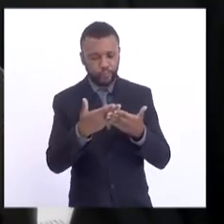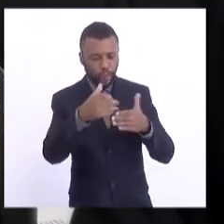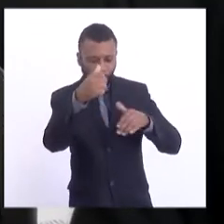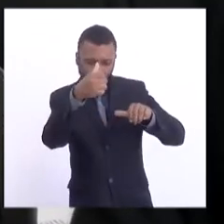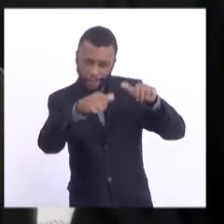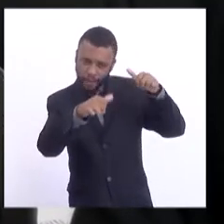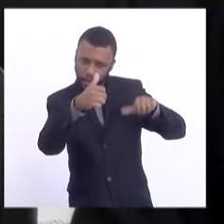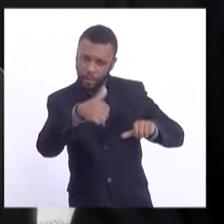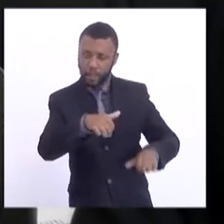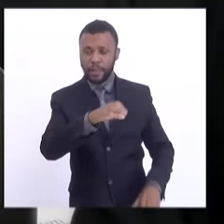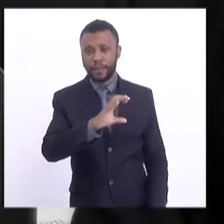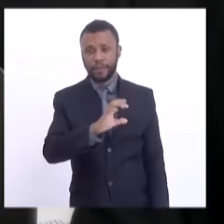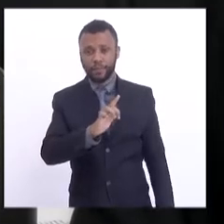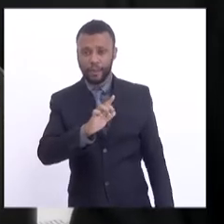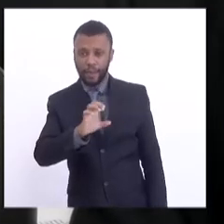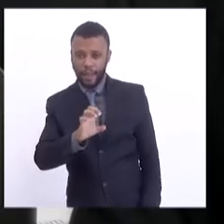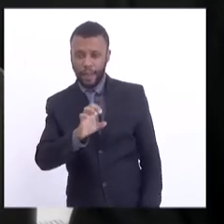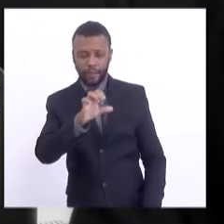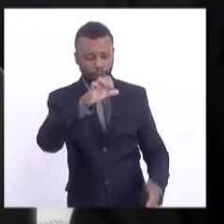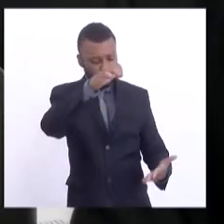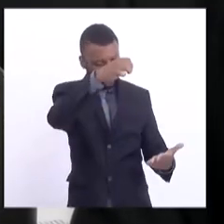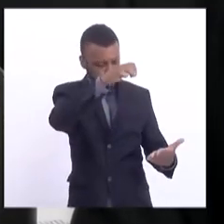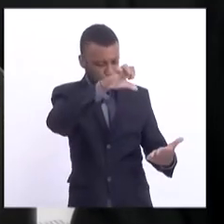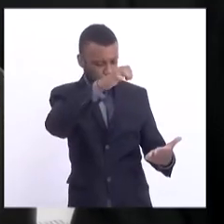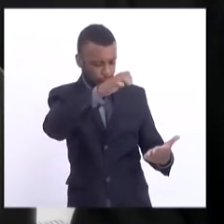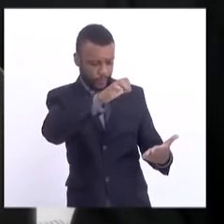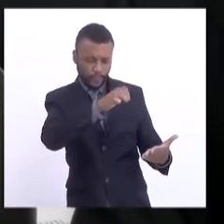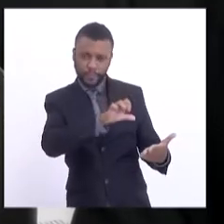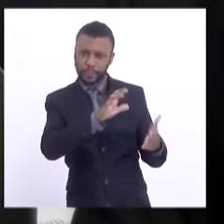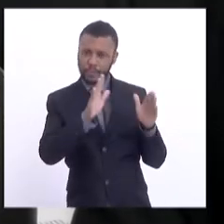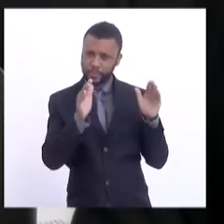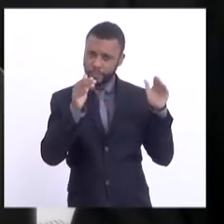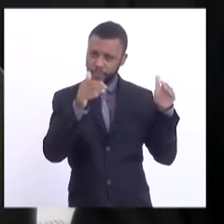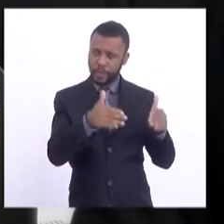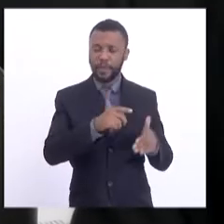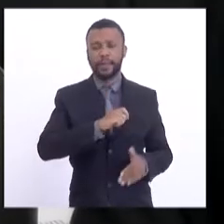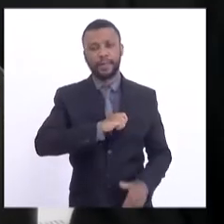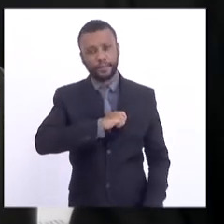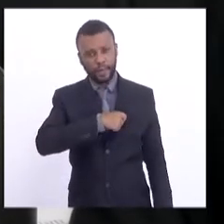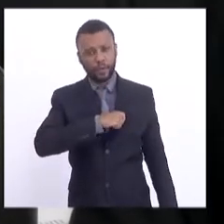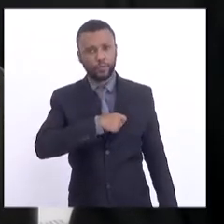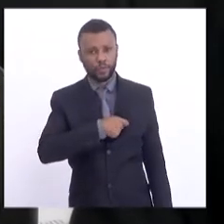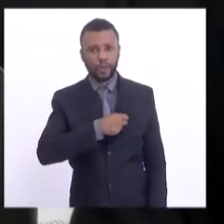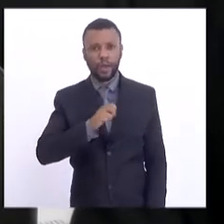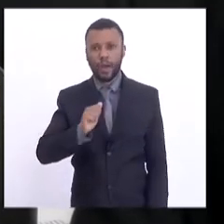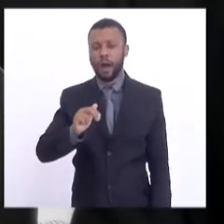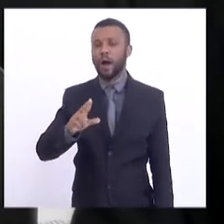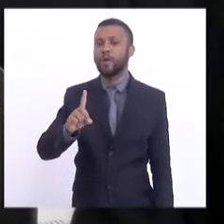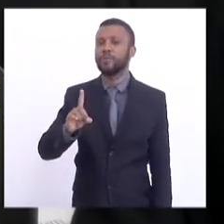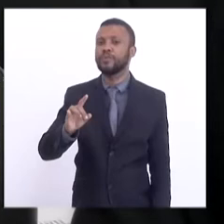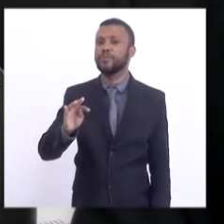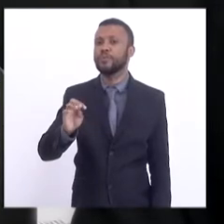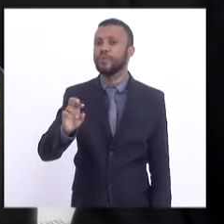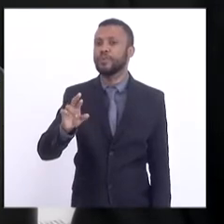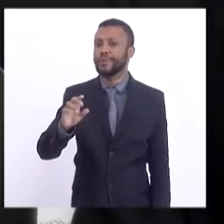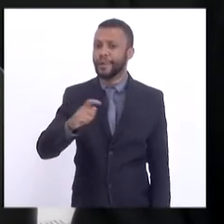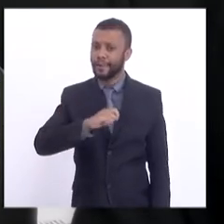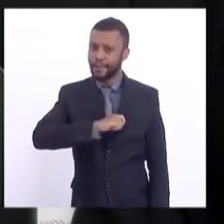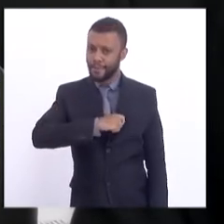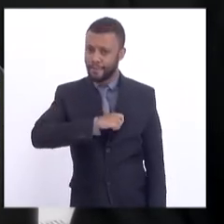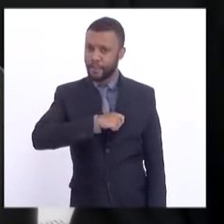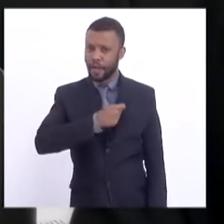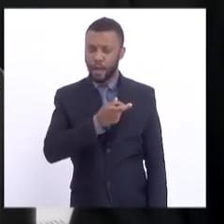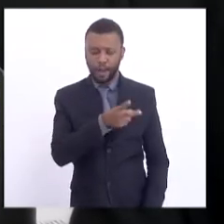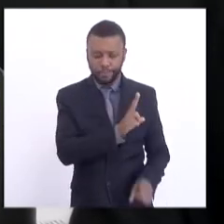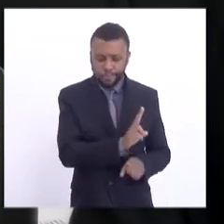Controladoria Geral do Estado e especificamente da auditoria e sinalizam ações